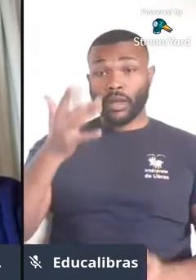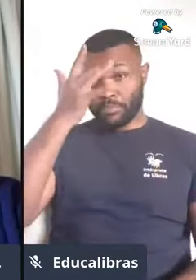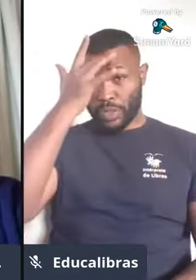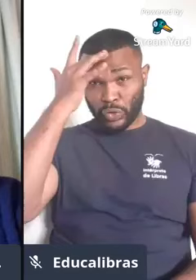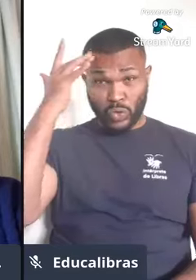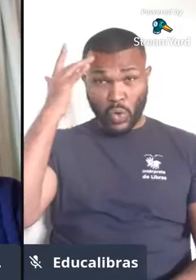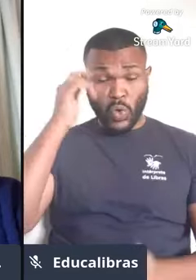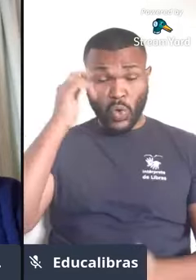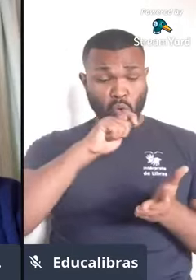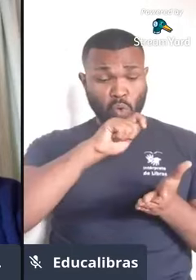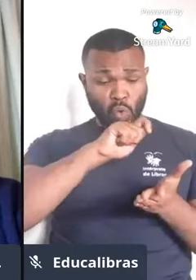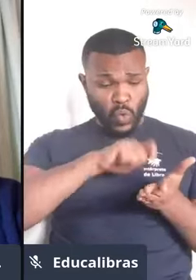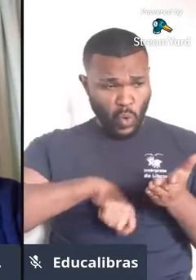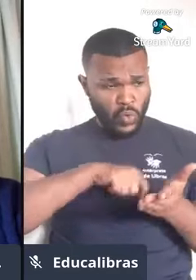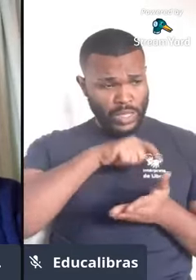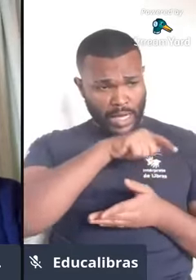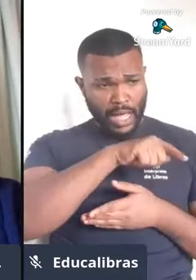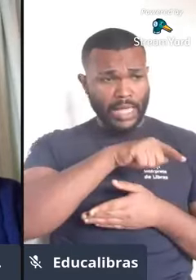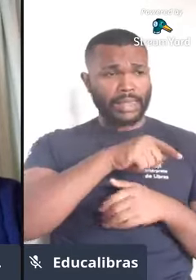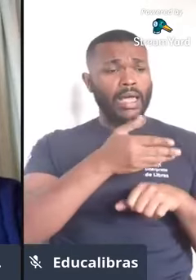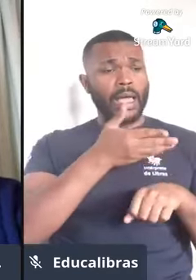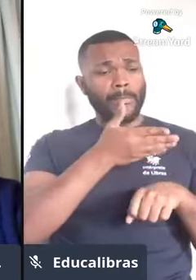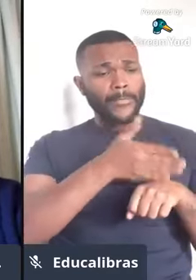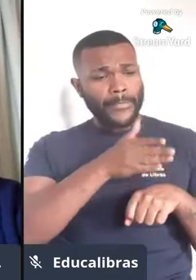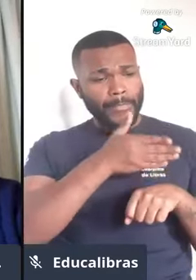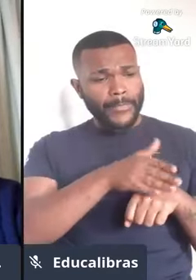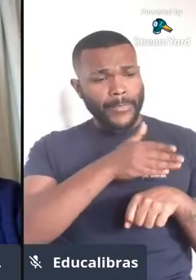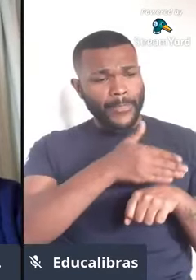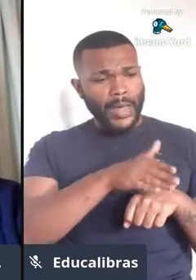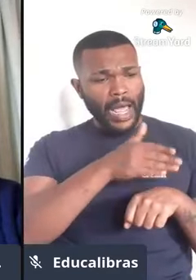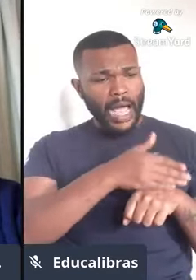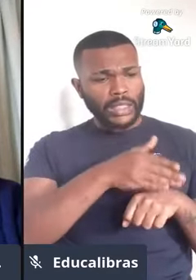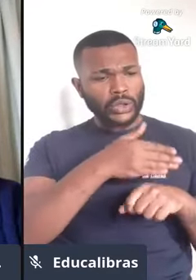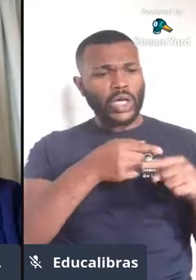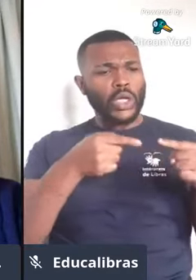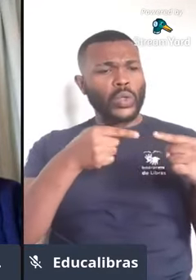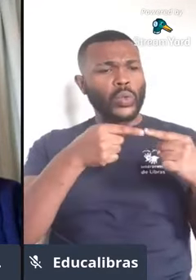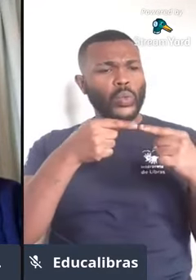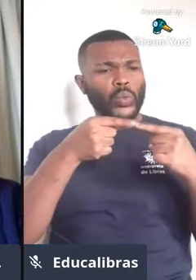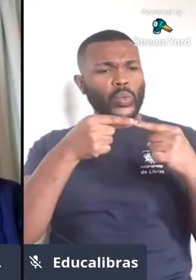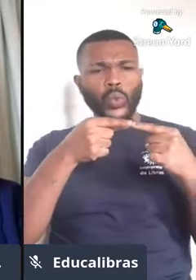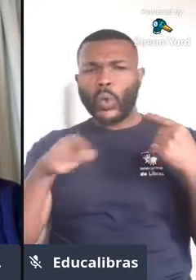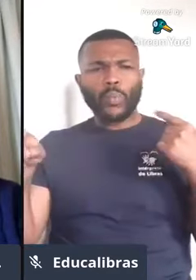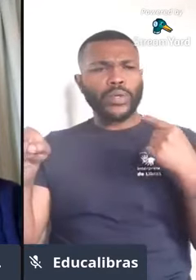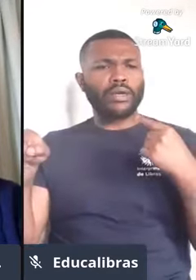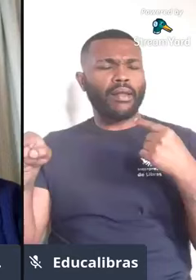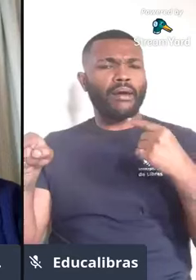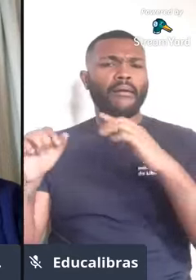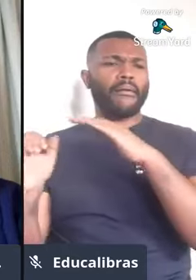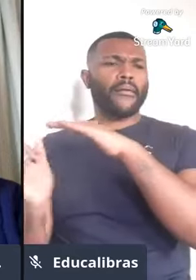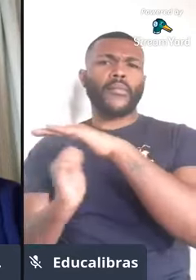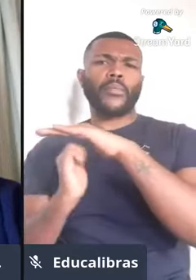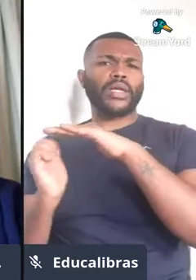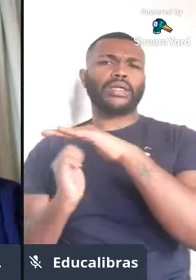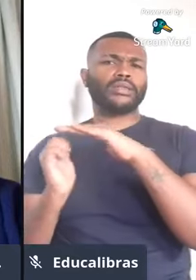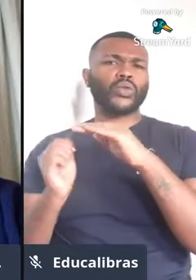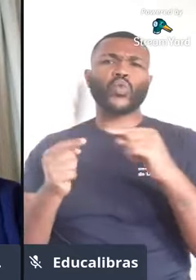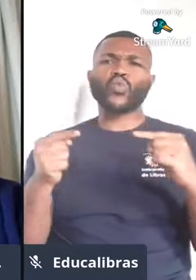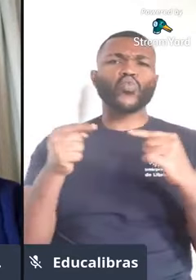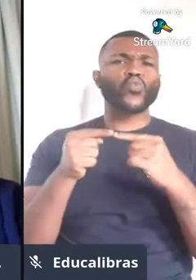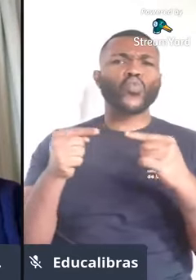para desenvolver uma prática desportiva fora das atividades habituais da empresa não preenche esses pré-requisitos. Então,